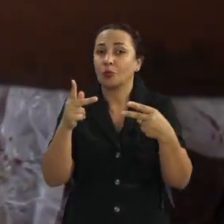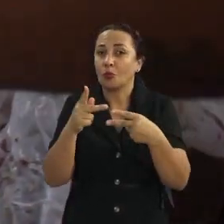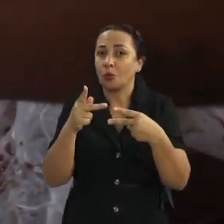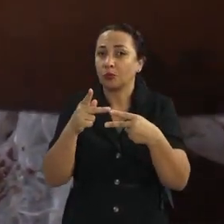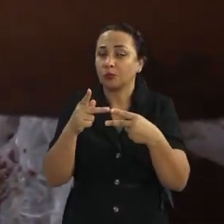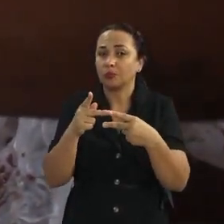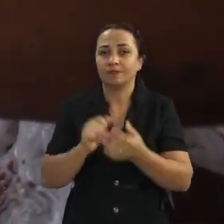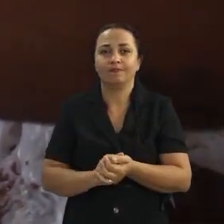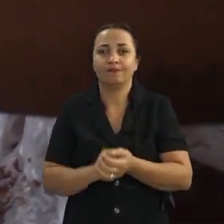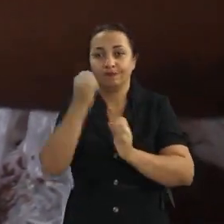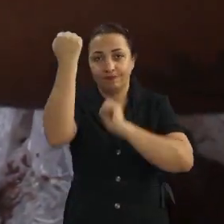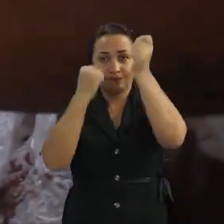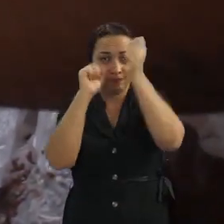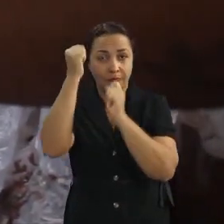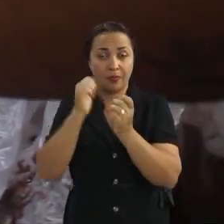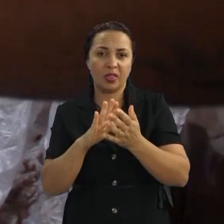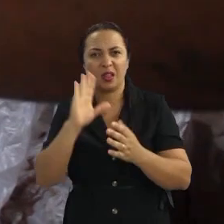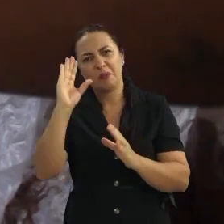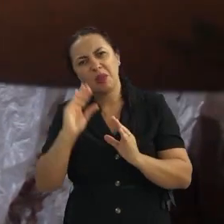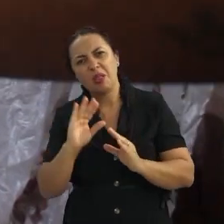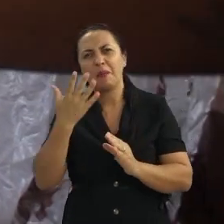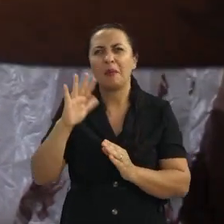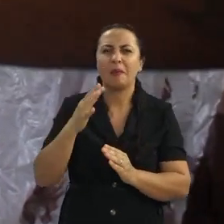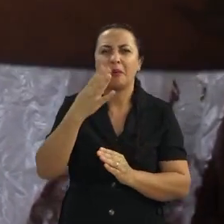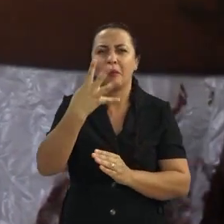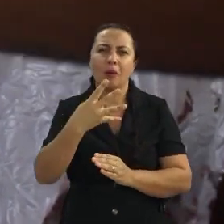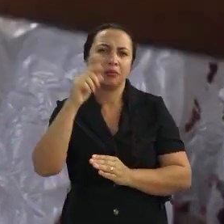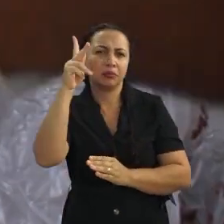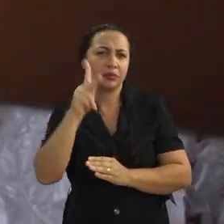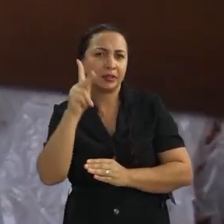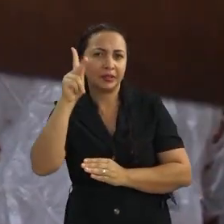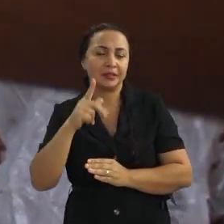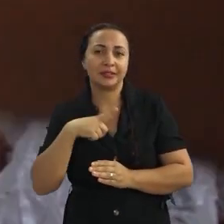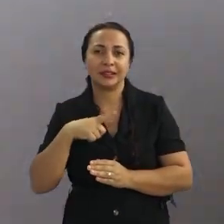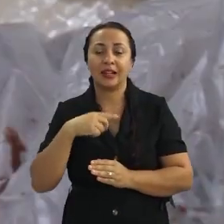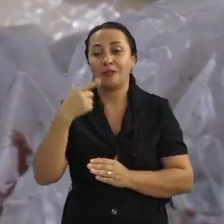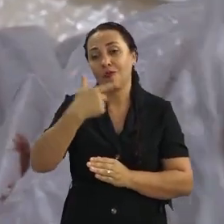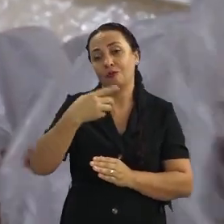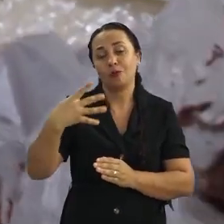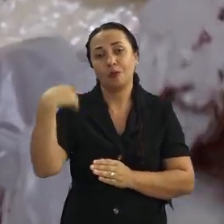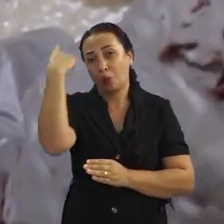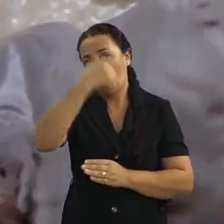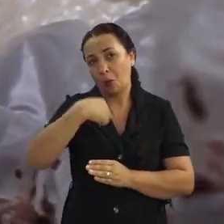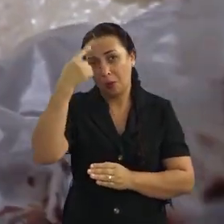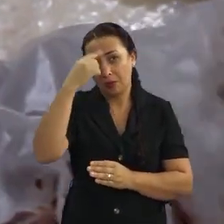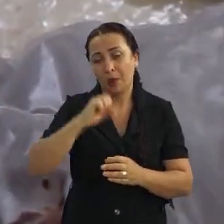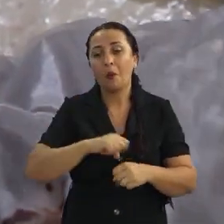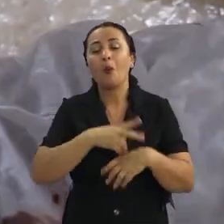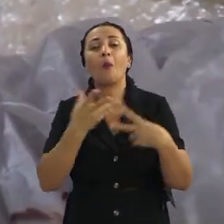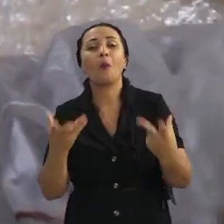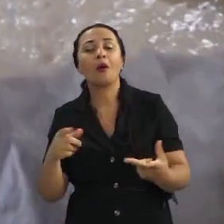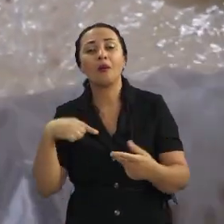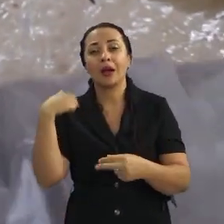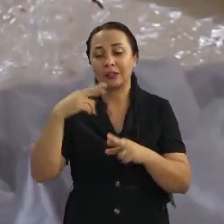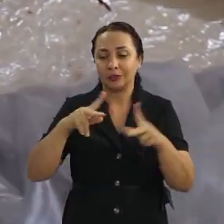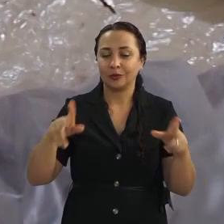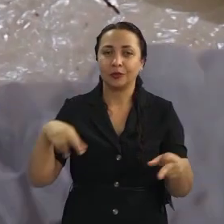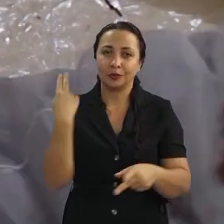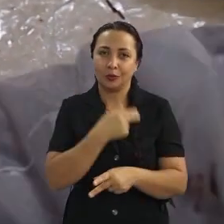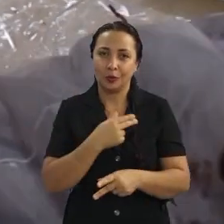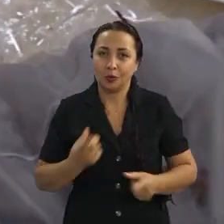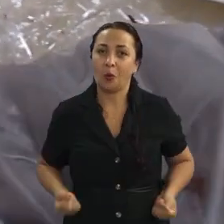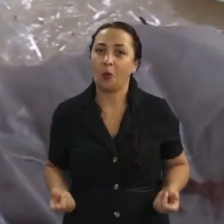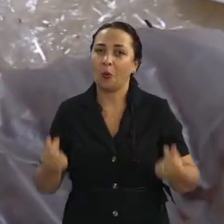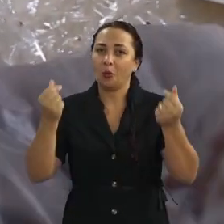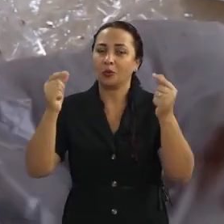protocolo uma máquina menor de 4 kg ela leva em torno também de 24 horas então qual o diferencial